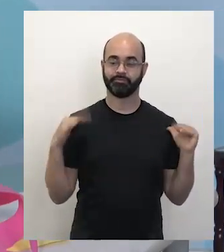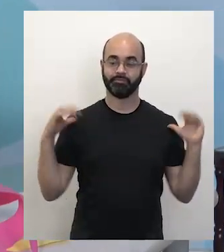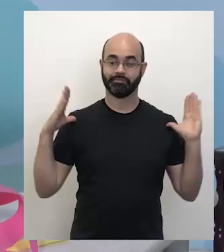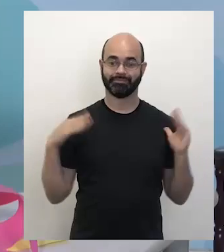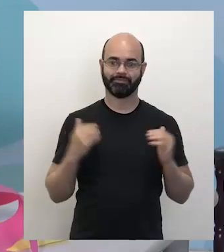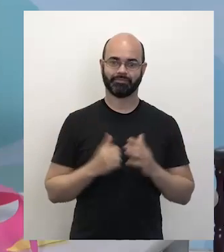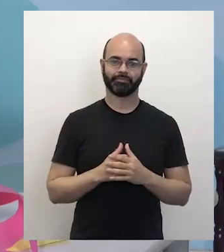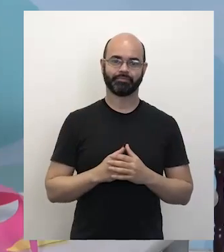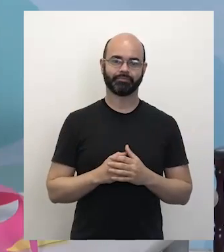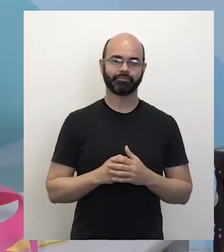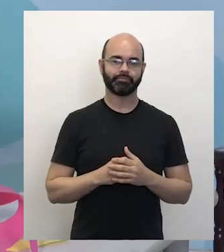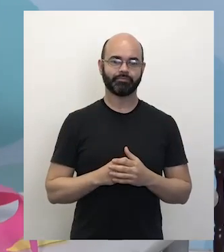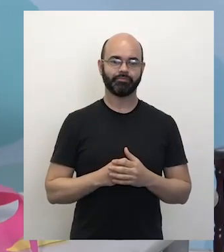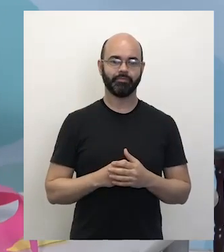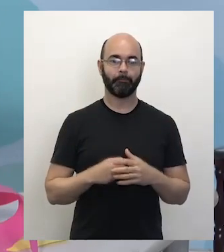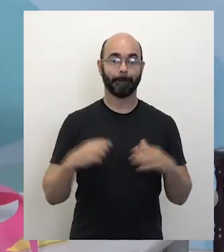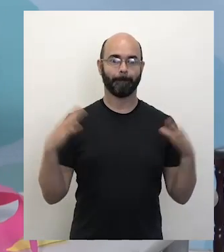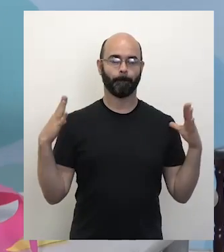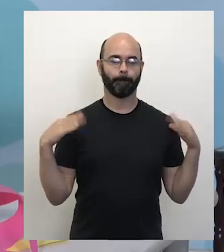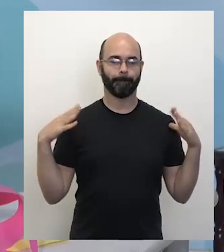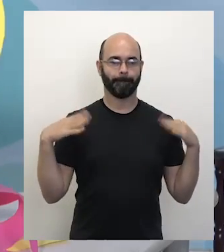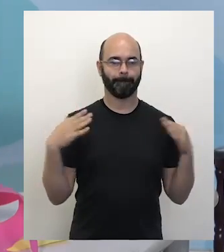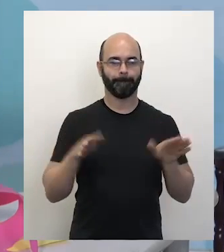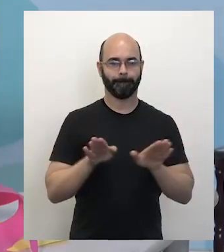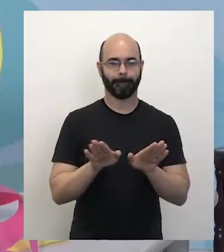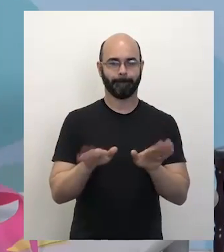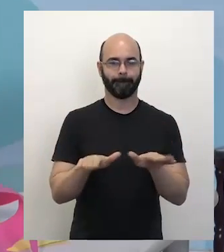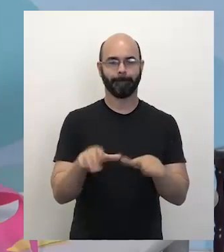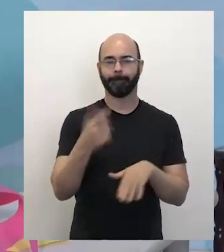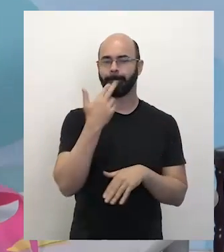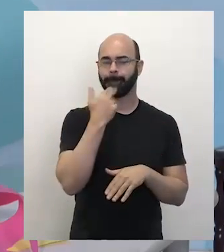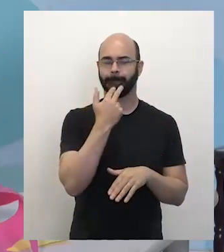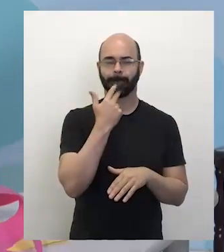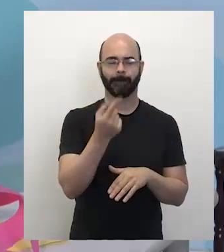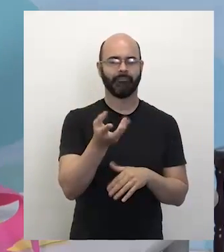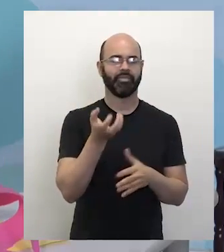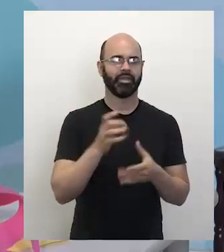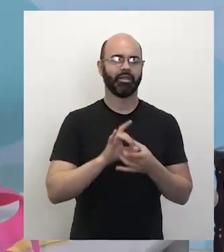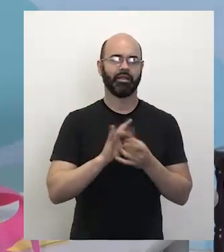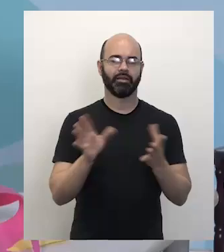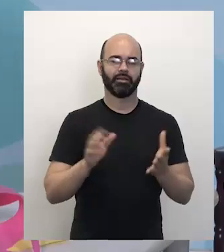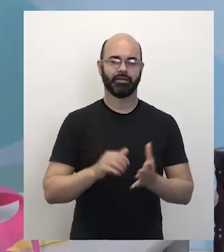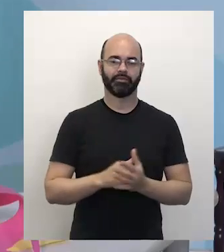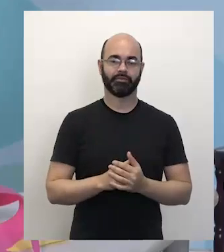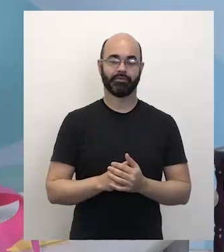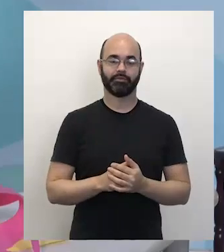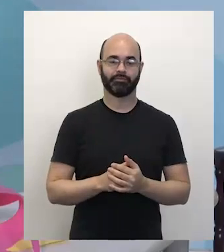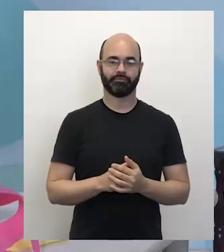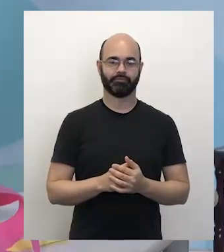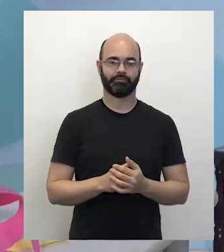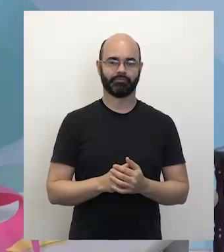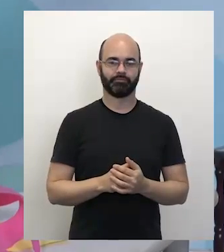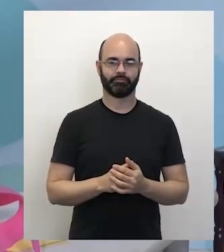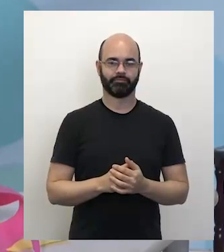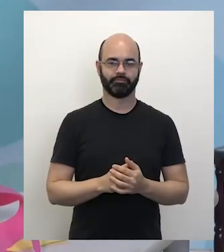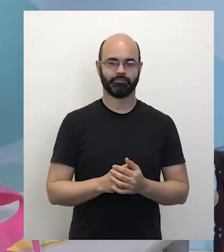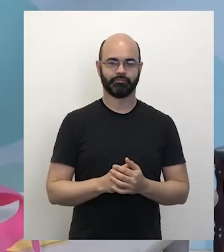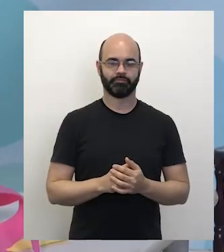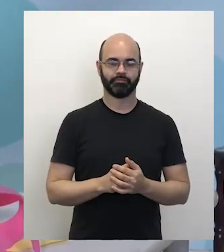trouxe ela cortada, ó, colocar a asa da cor que você tiver, tá? E olha o que vai virar